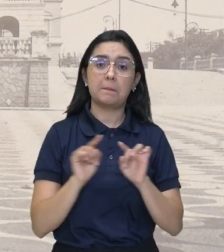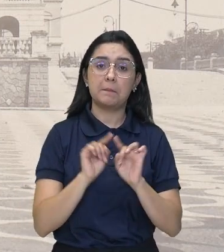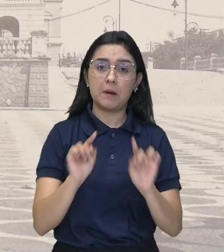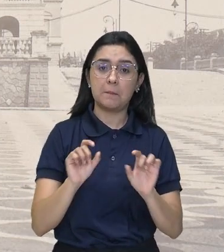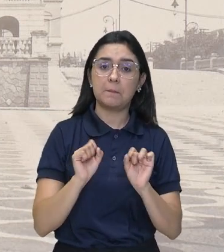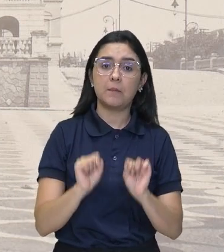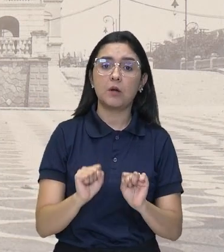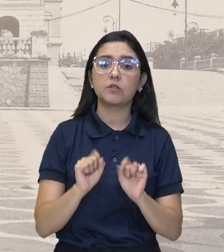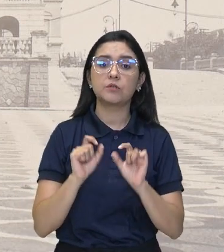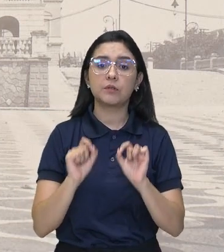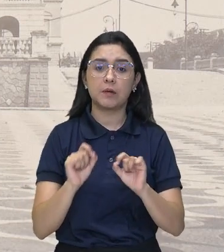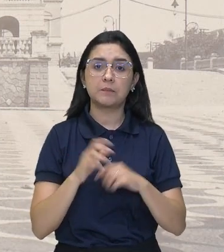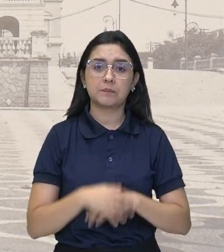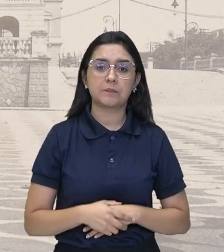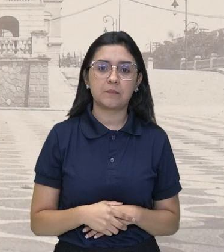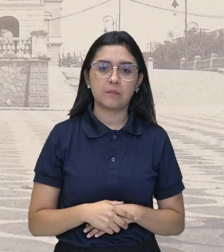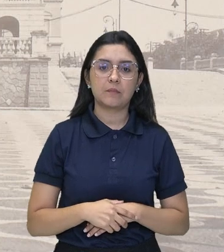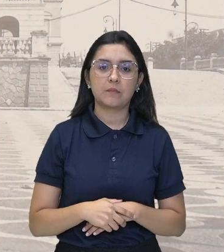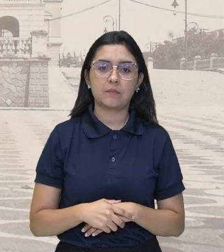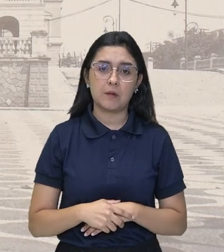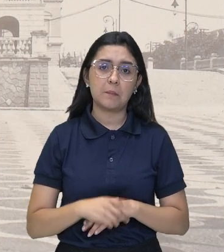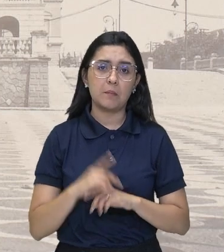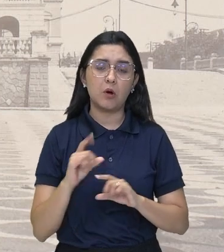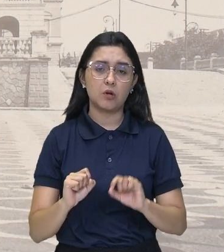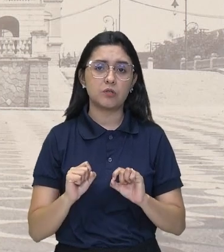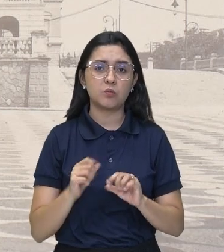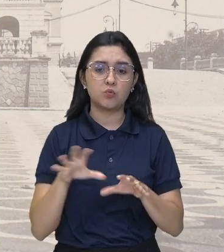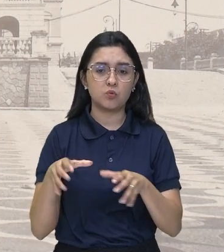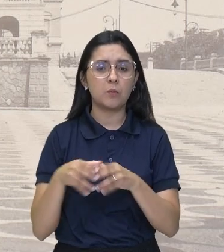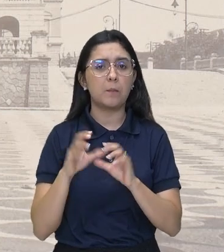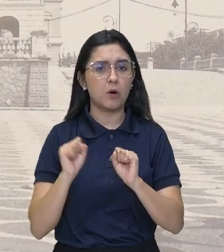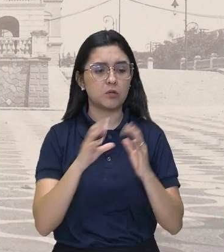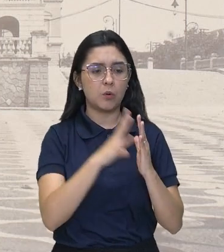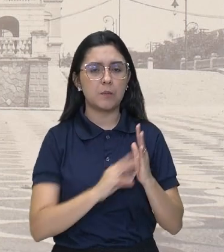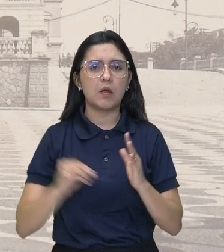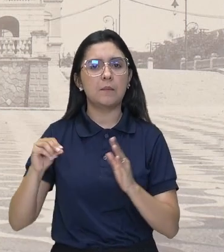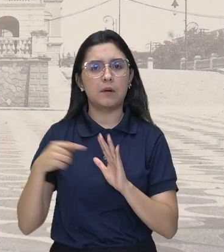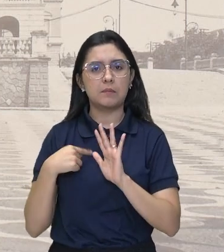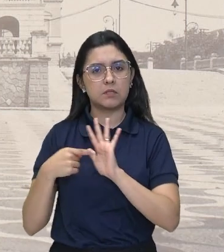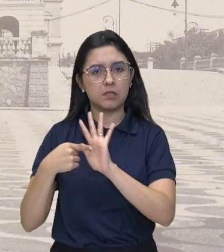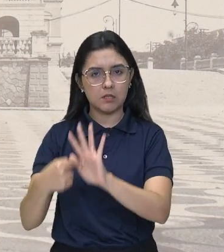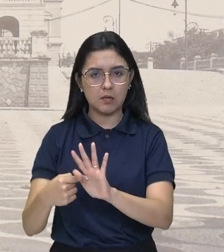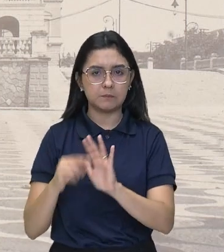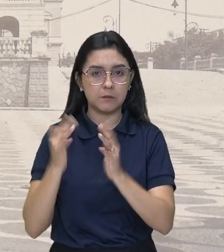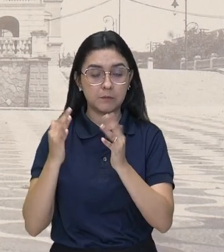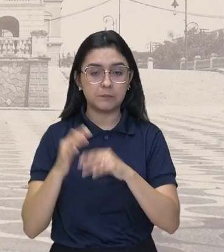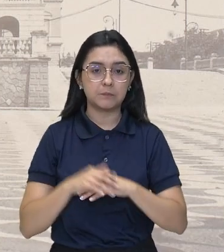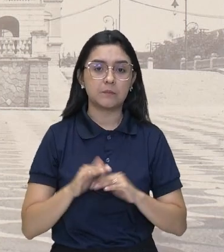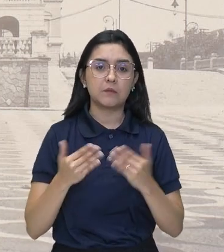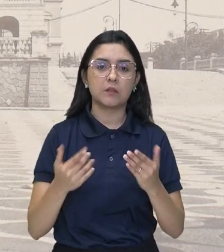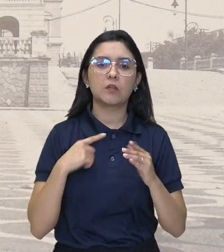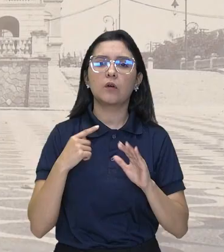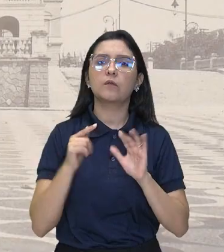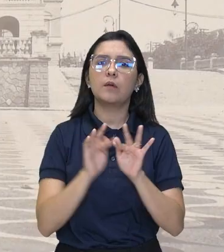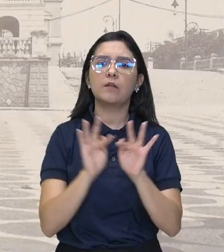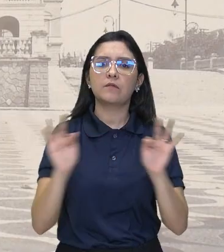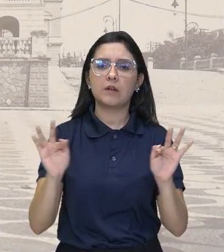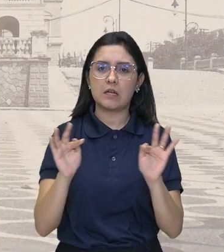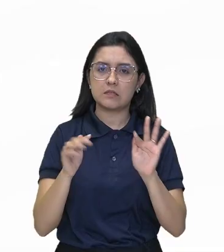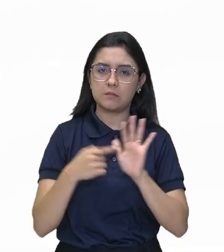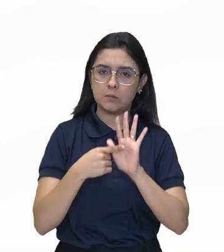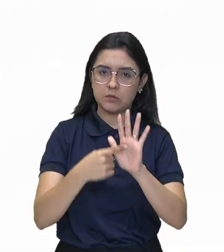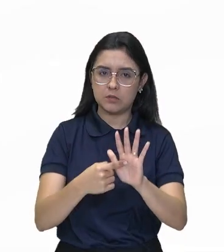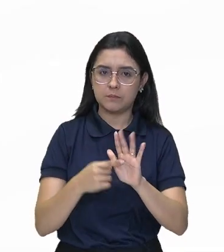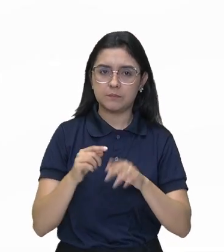ser reproduzidas em um espetáculo também. E aí eu trouxe para vocês uma frase de Theodor Adorno que eu vou ler para